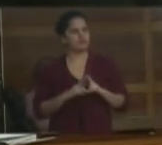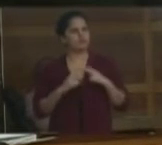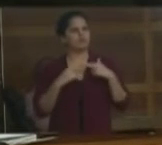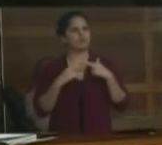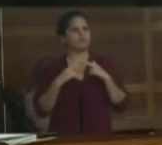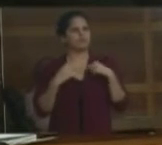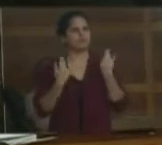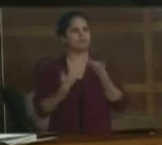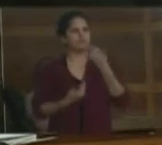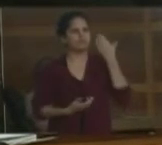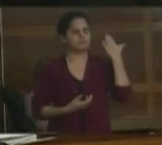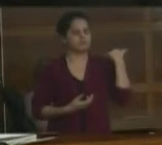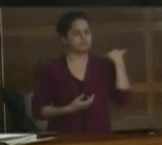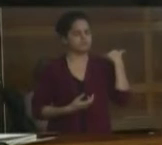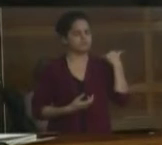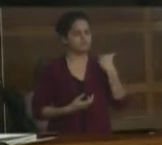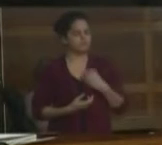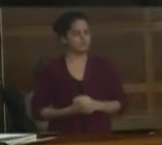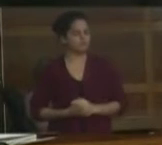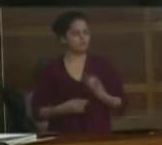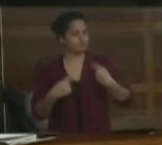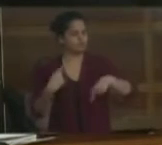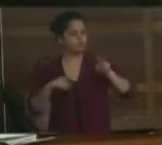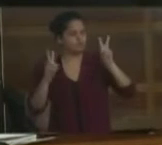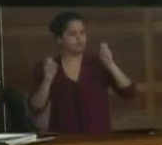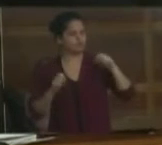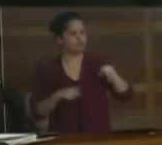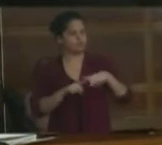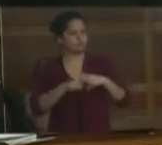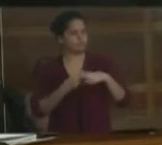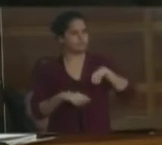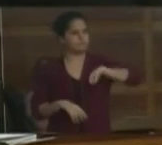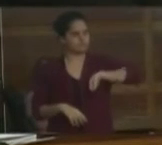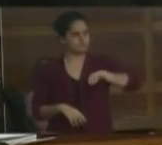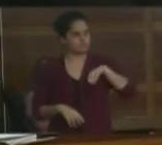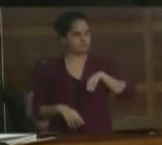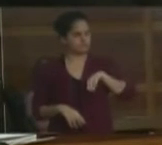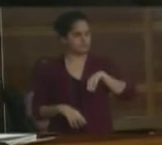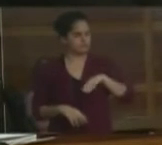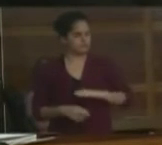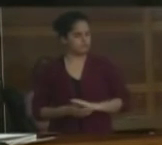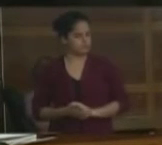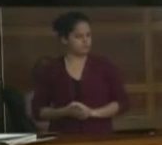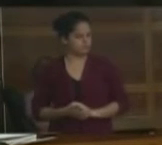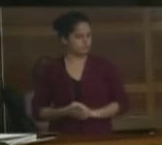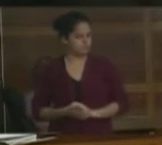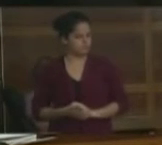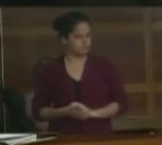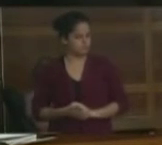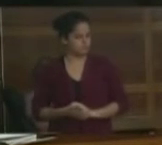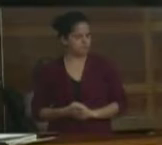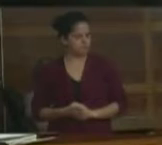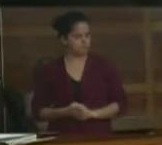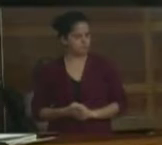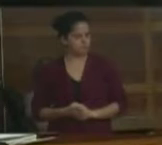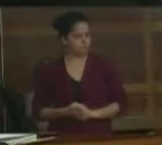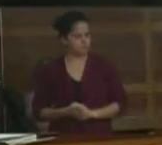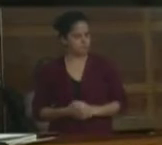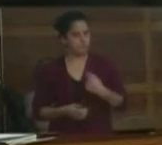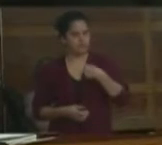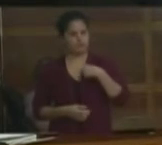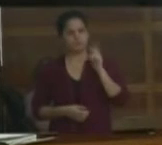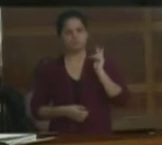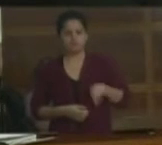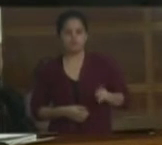do reajuste salarial o que a controladoria foi envolvida nesse no ano passado é que